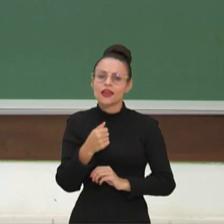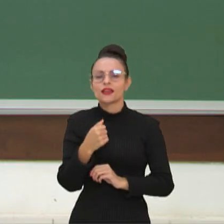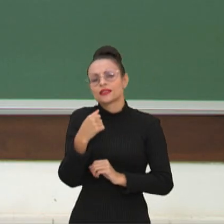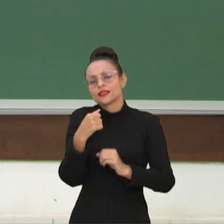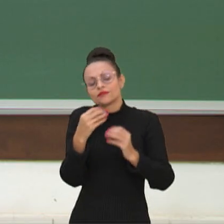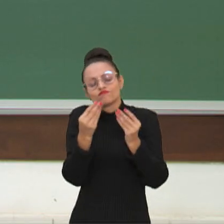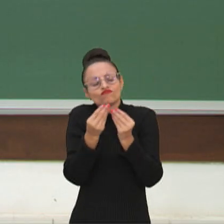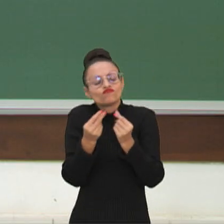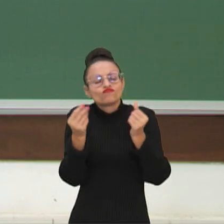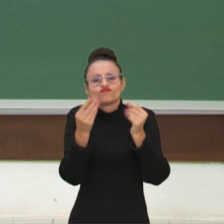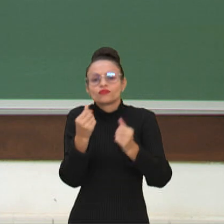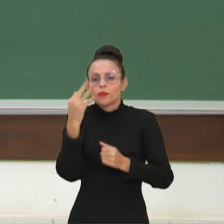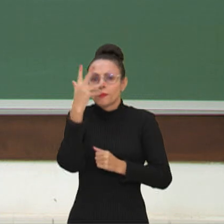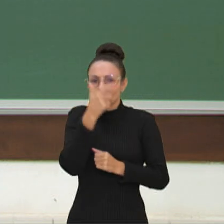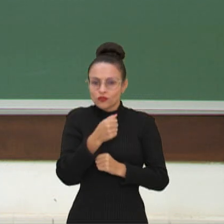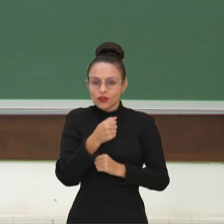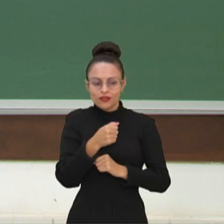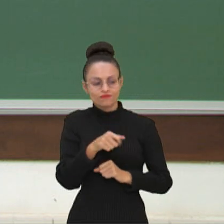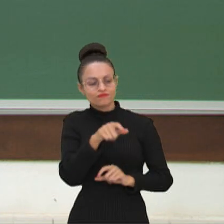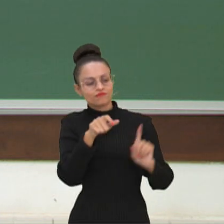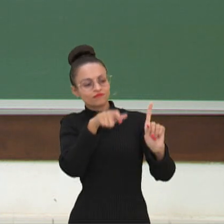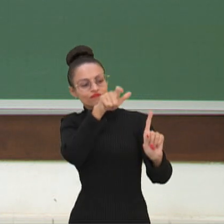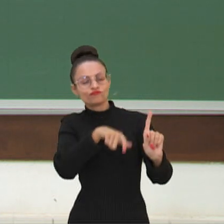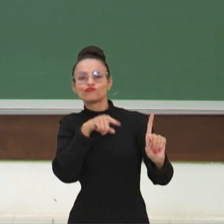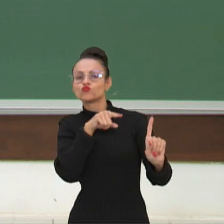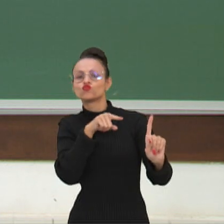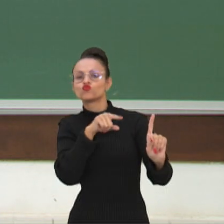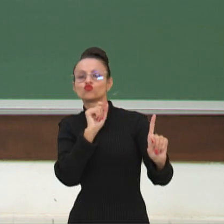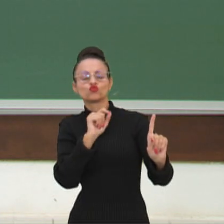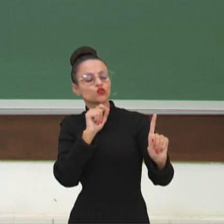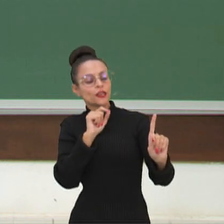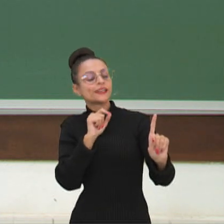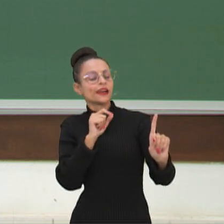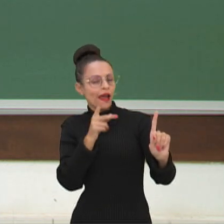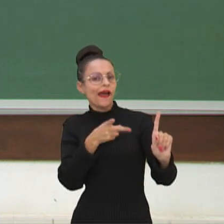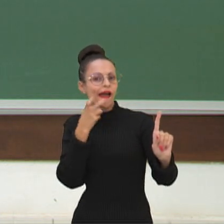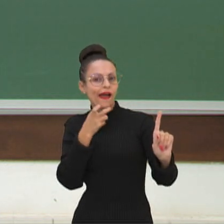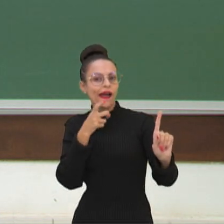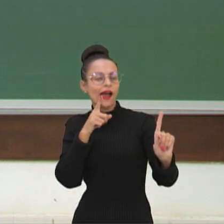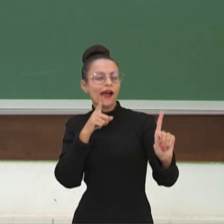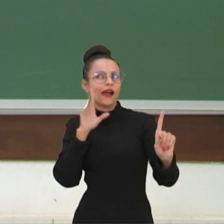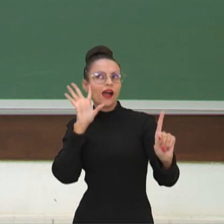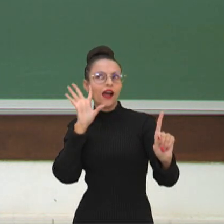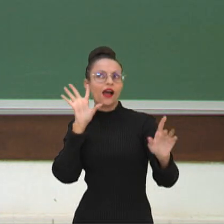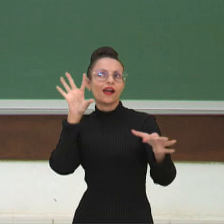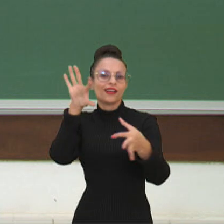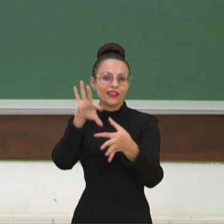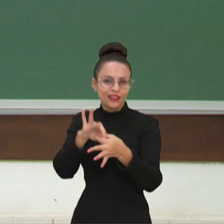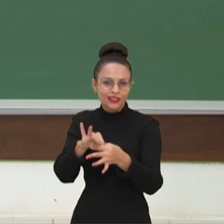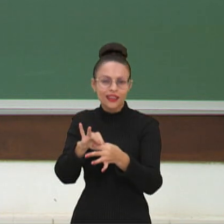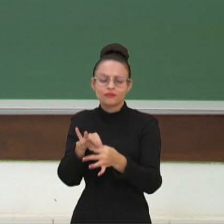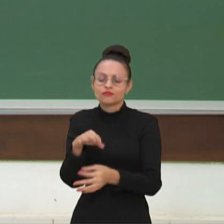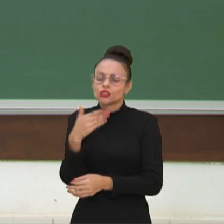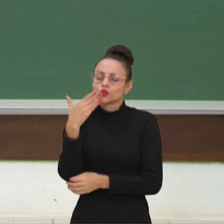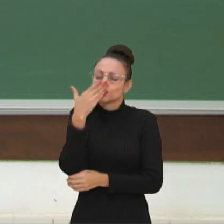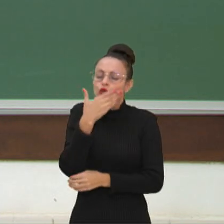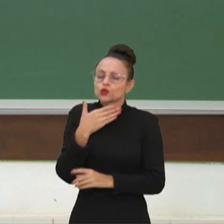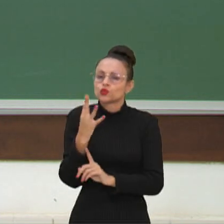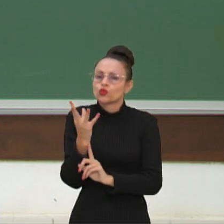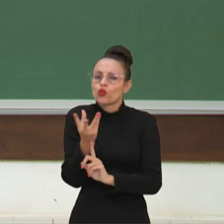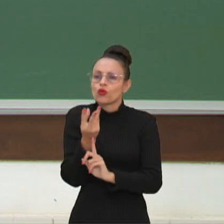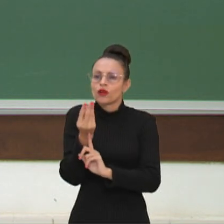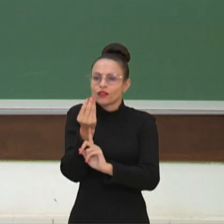tinha adornos, também mostra ali uma realidade. Então, o que a gente percebe? Que o trecho que a descreve